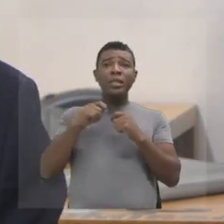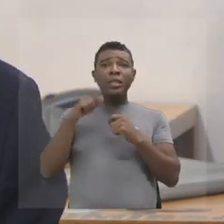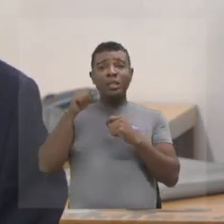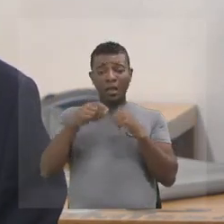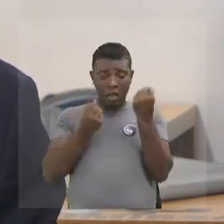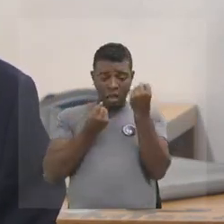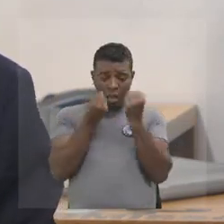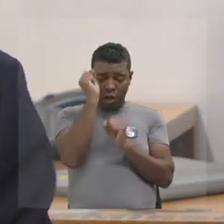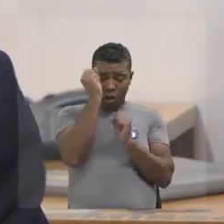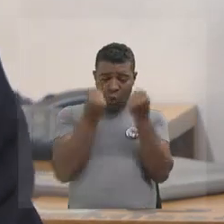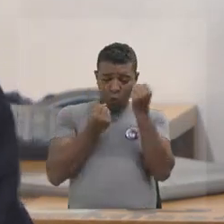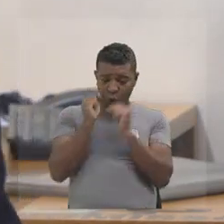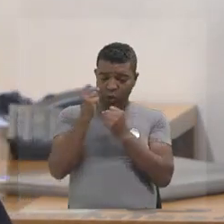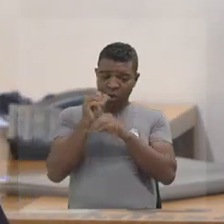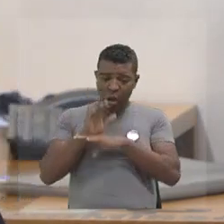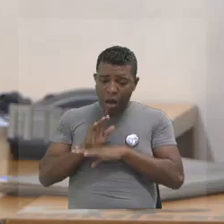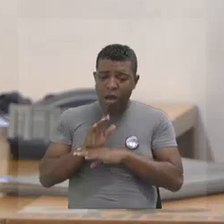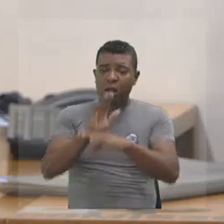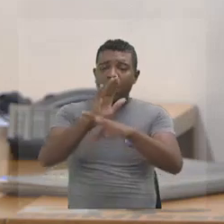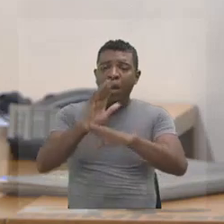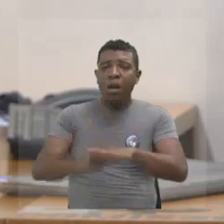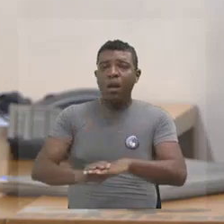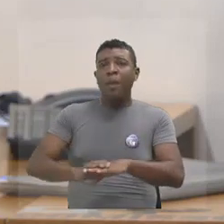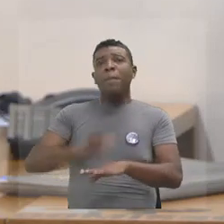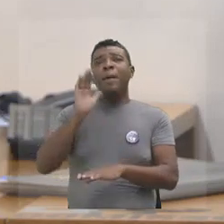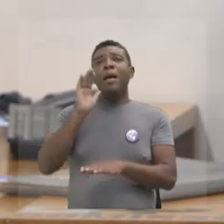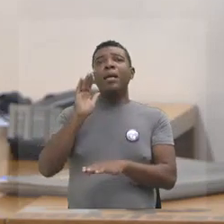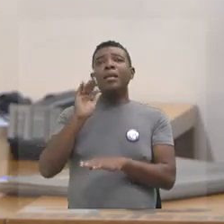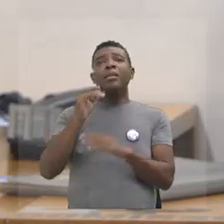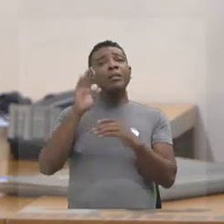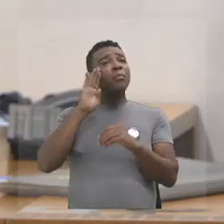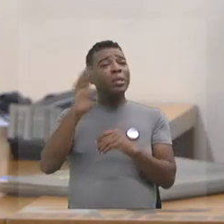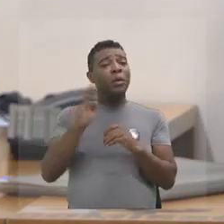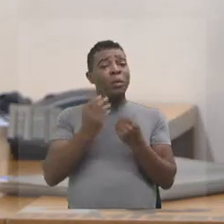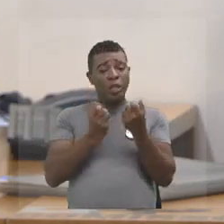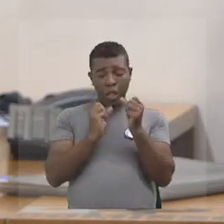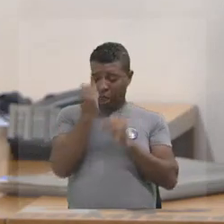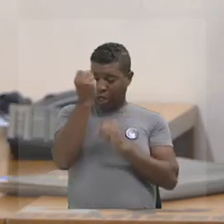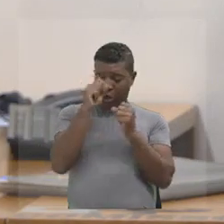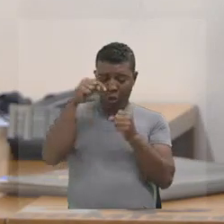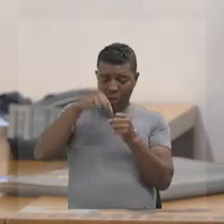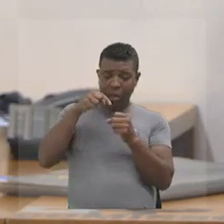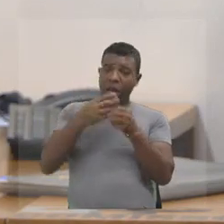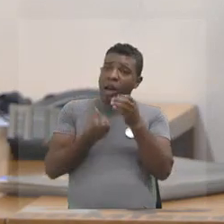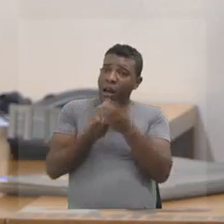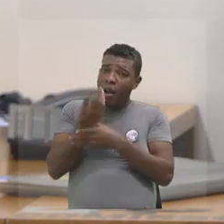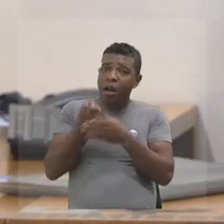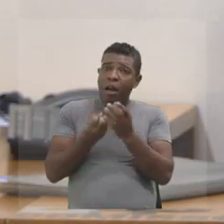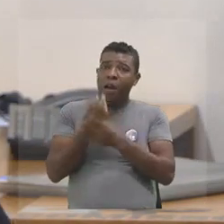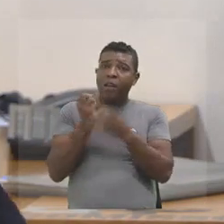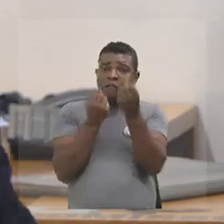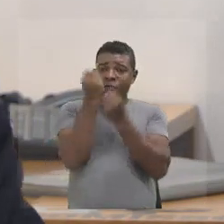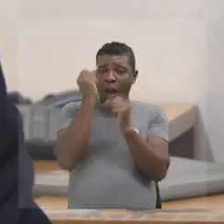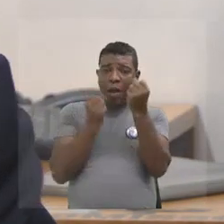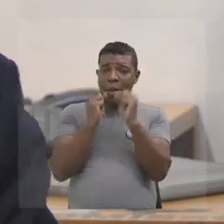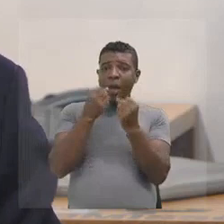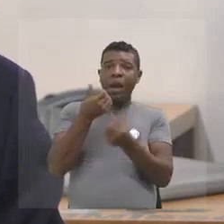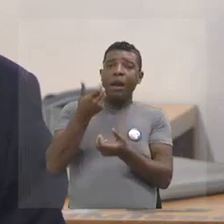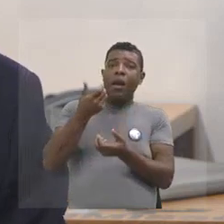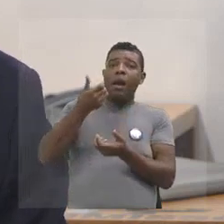indústria principalmente a indústria de bebidas né que a que mais produz